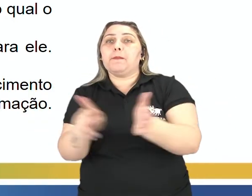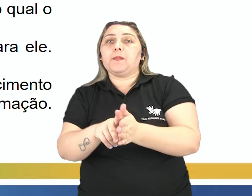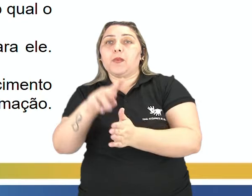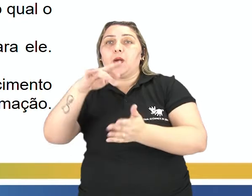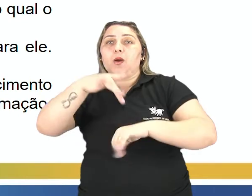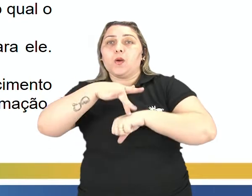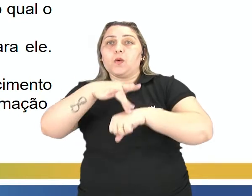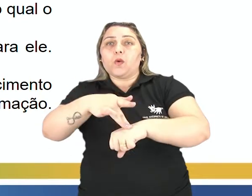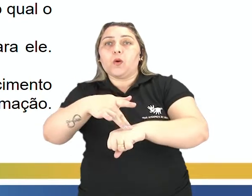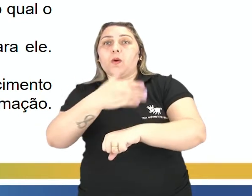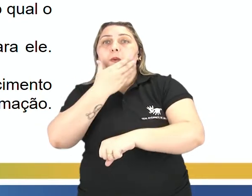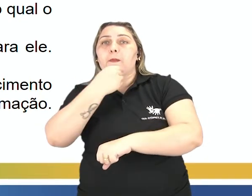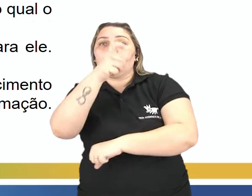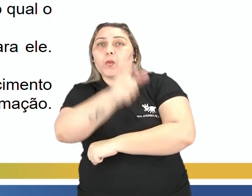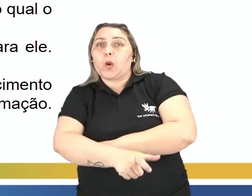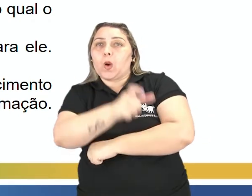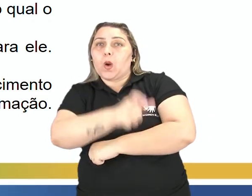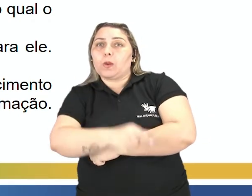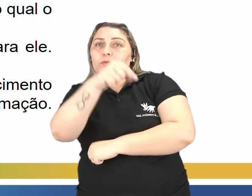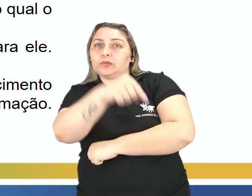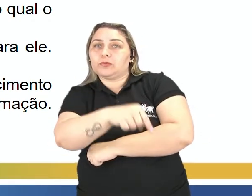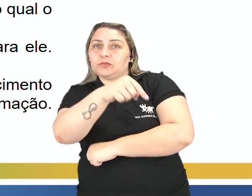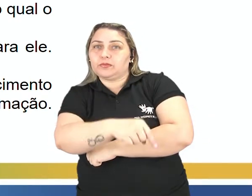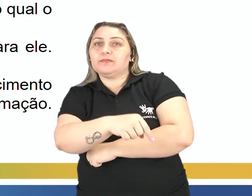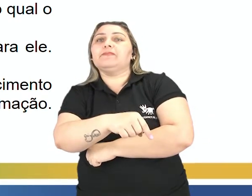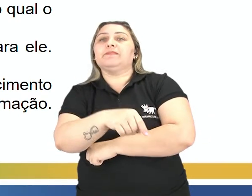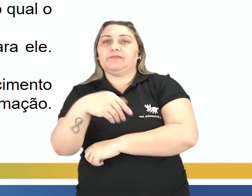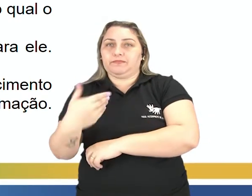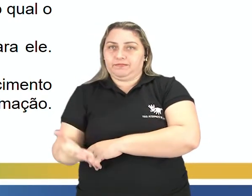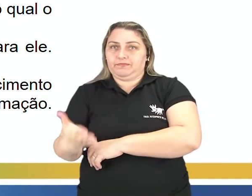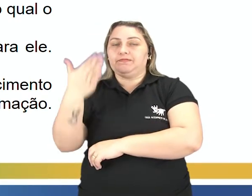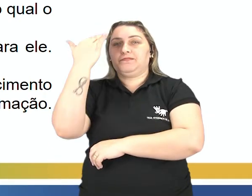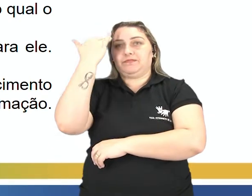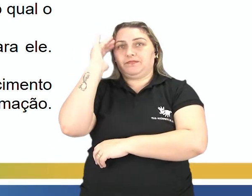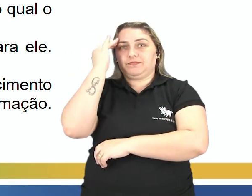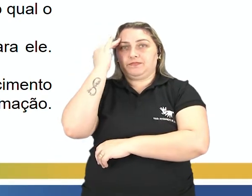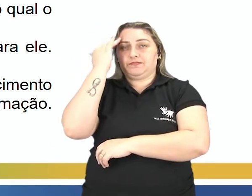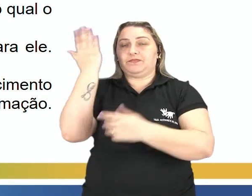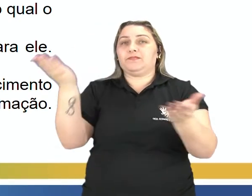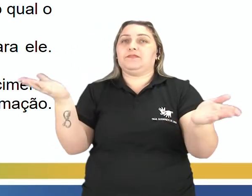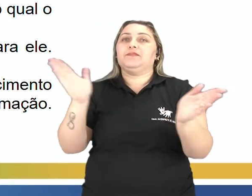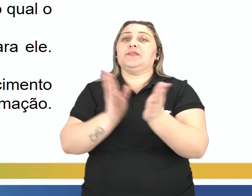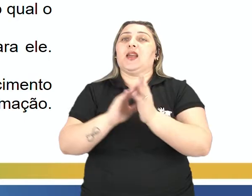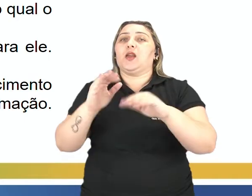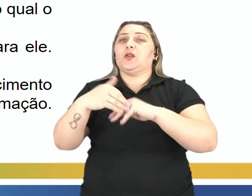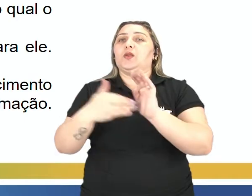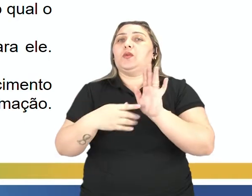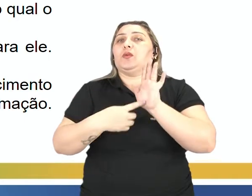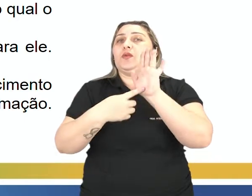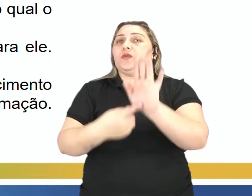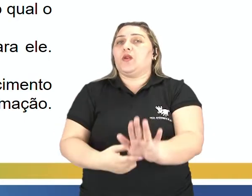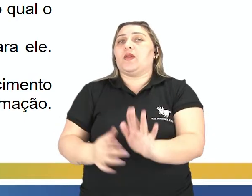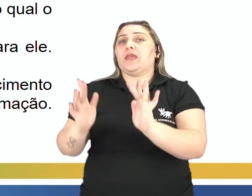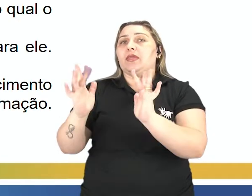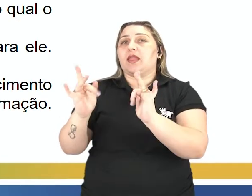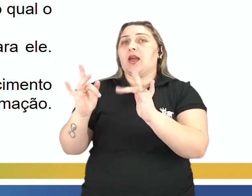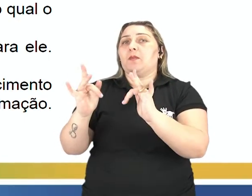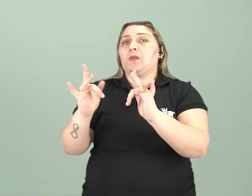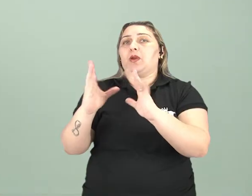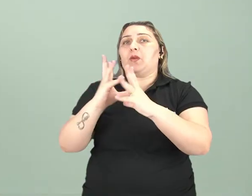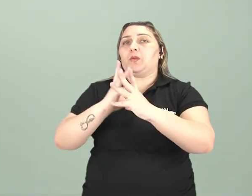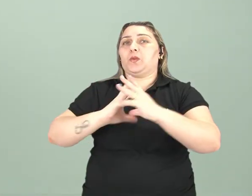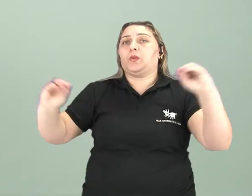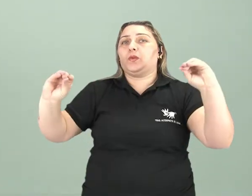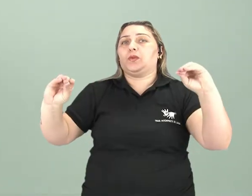as evidências apontam para ele. É um conflito, né? Porque gerou ali uma trama. A moça desapareceu